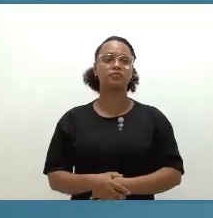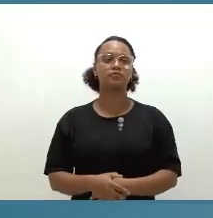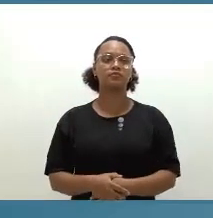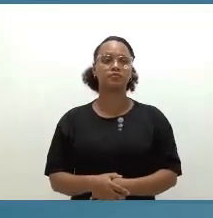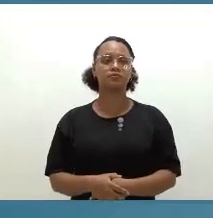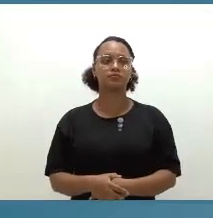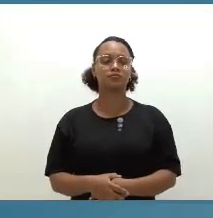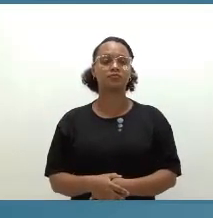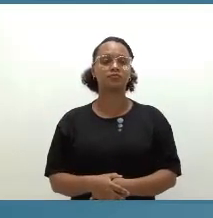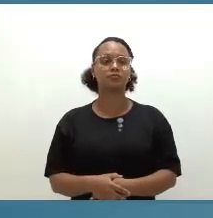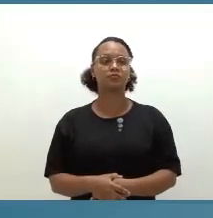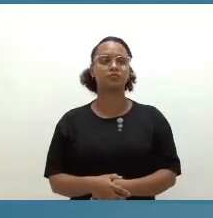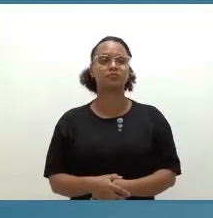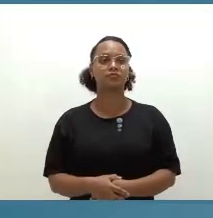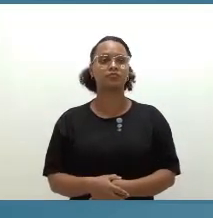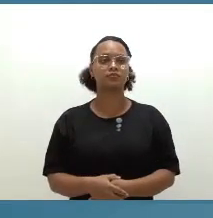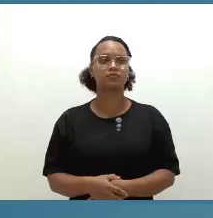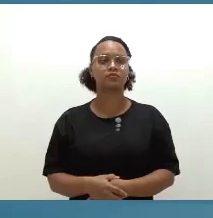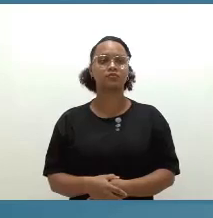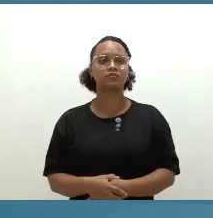Para